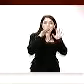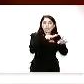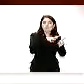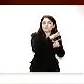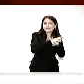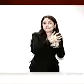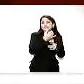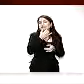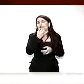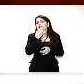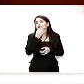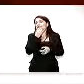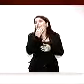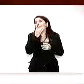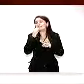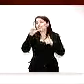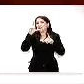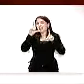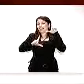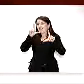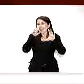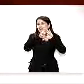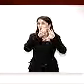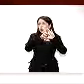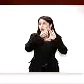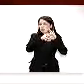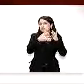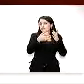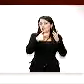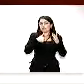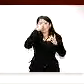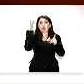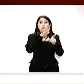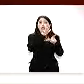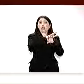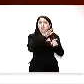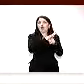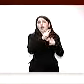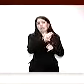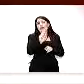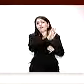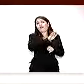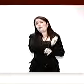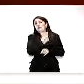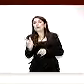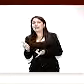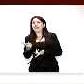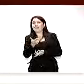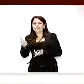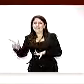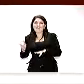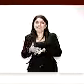Globo com a a a questão de horários né E então existe já uma uma variação